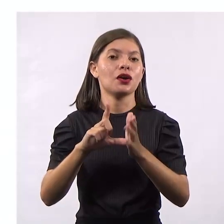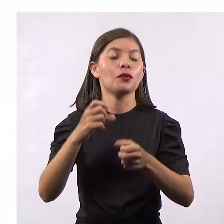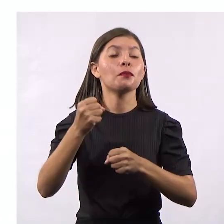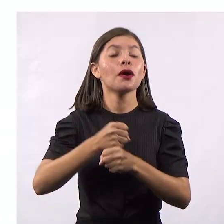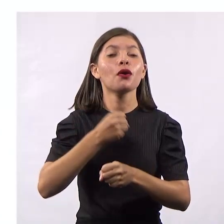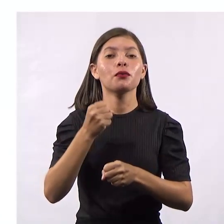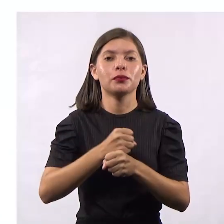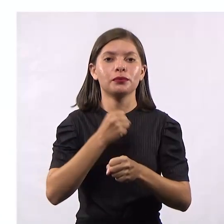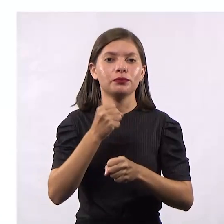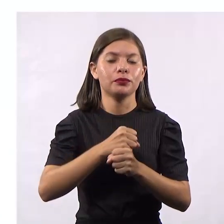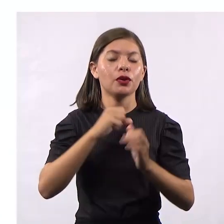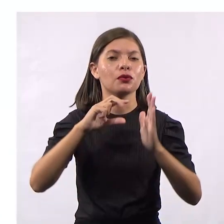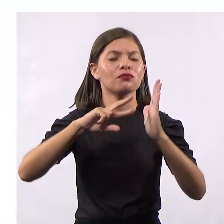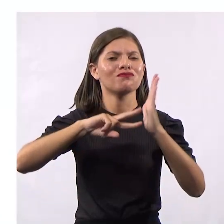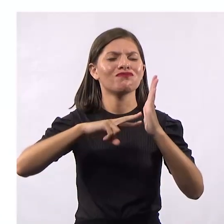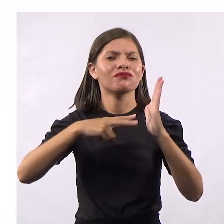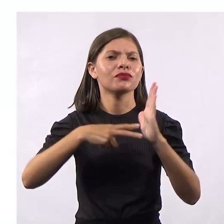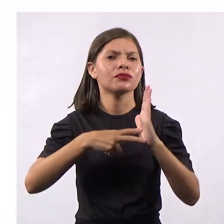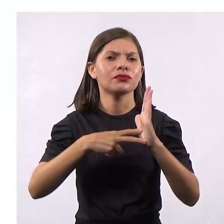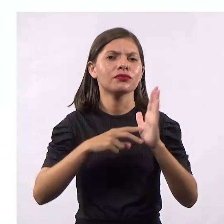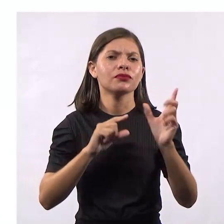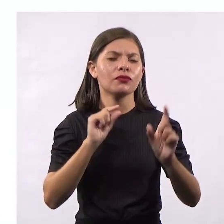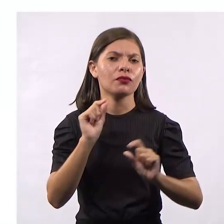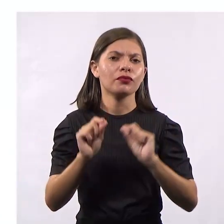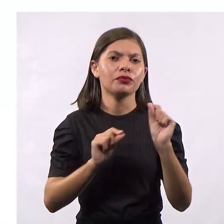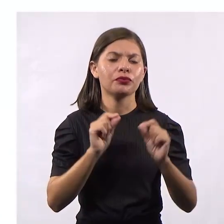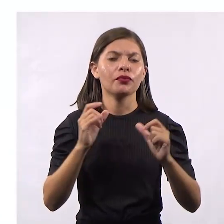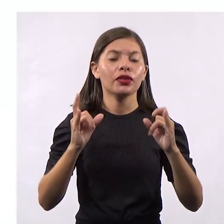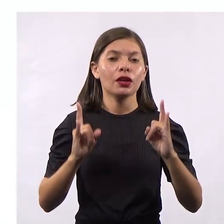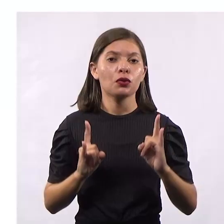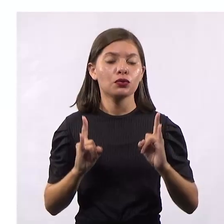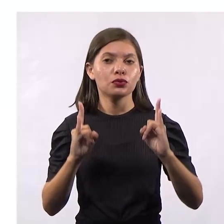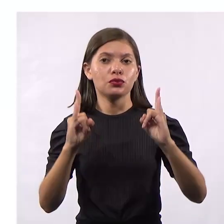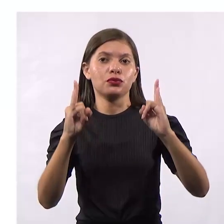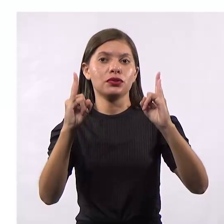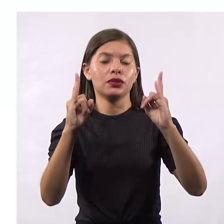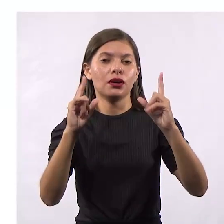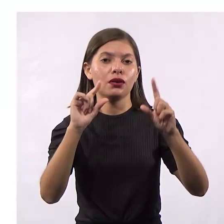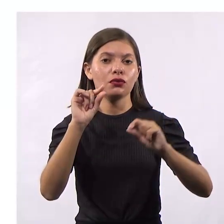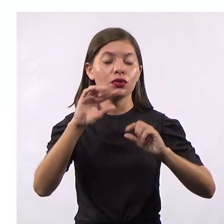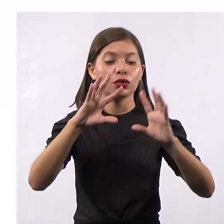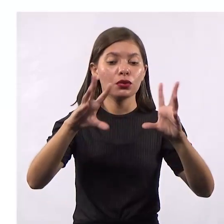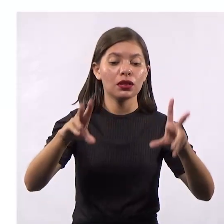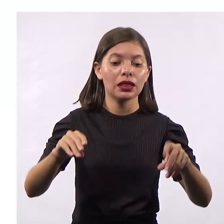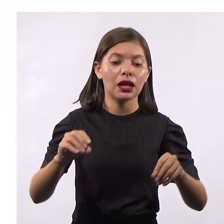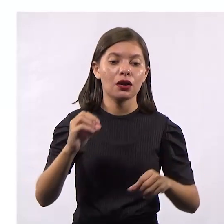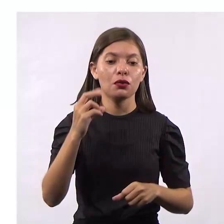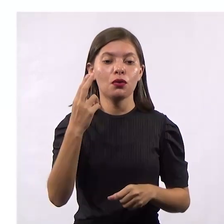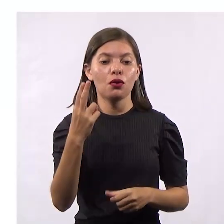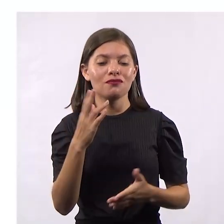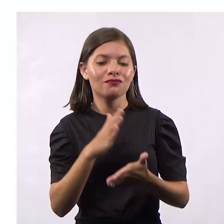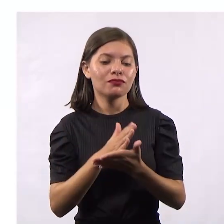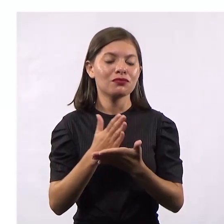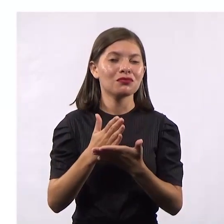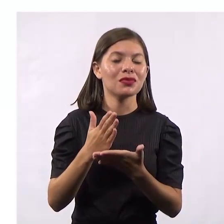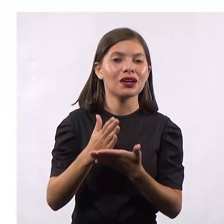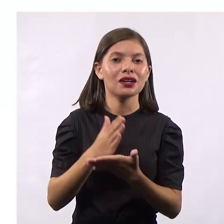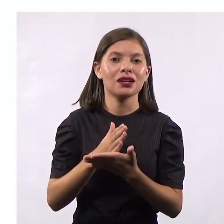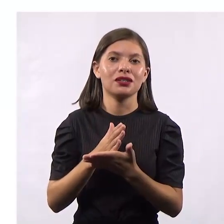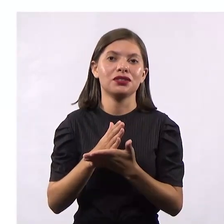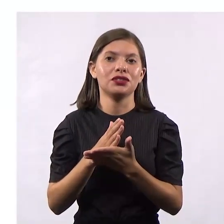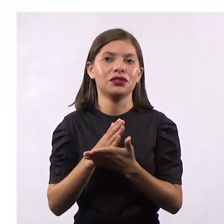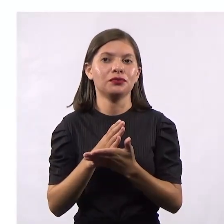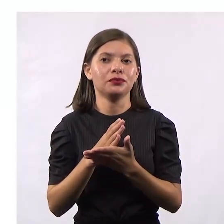pública, né, o que é isso? Vai ser a construção total ou parcial, ou a conservação,